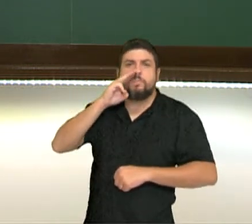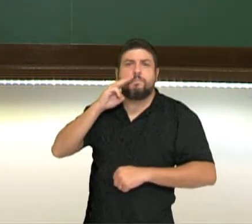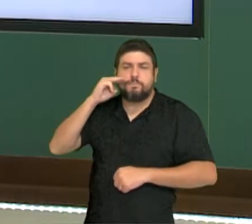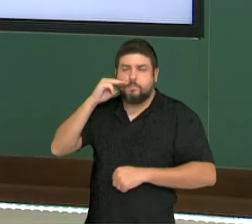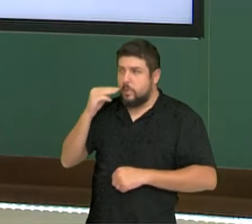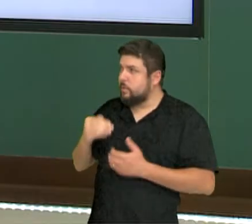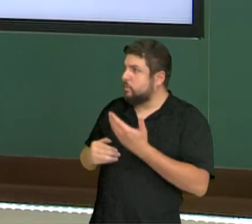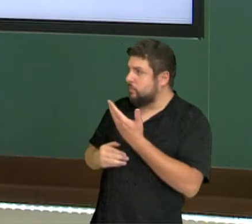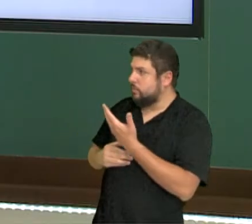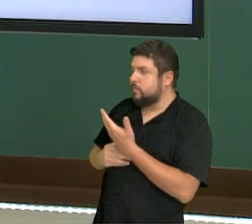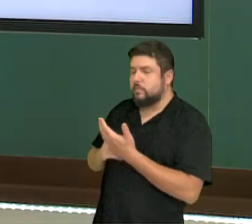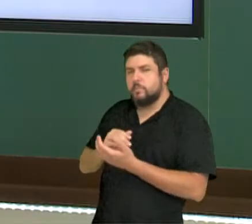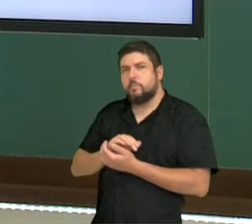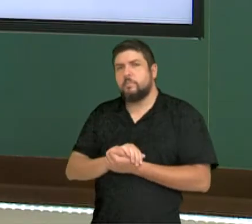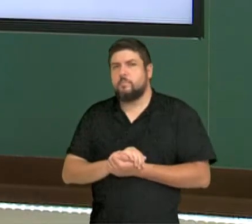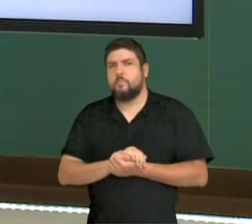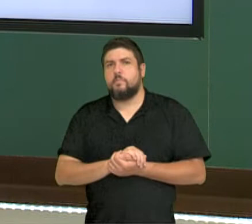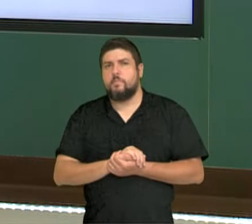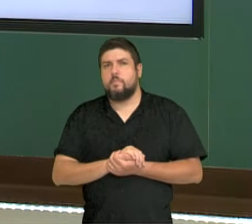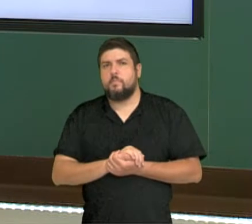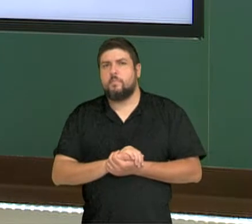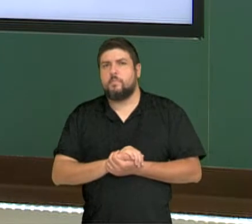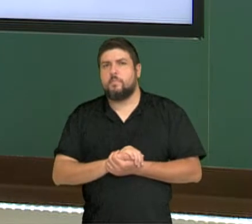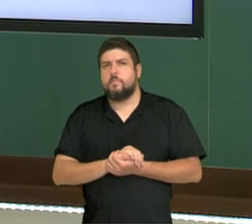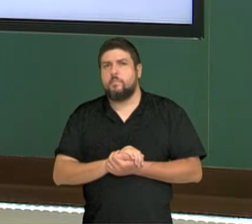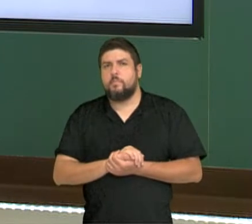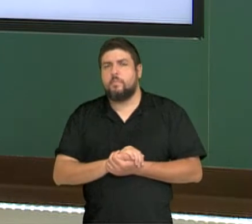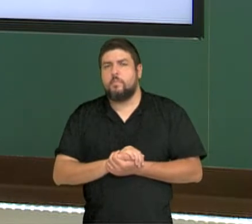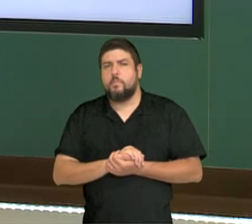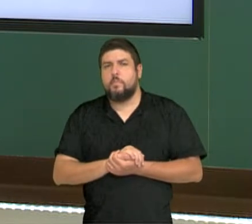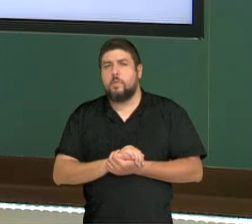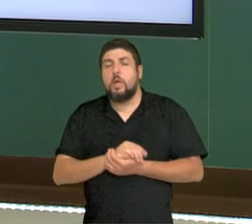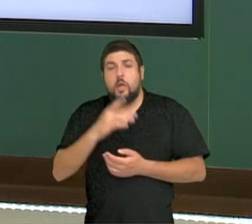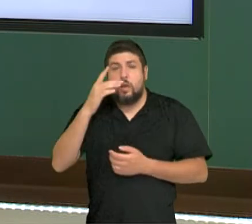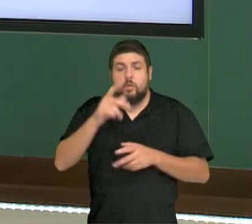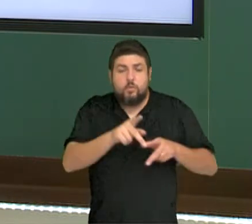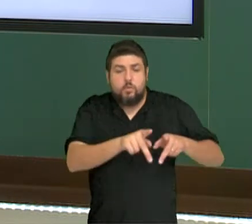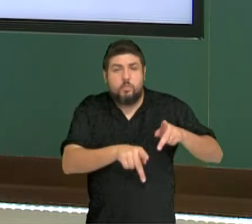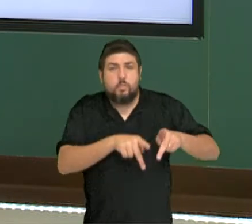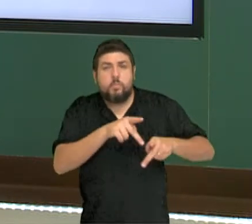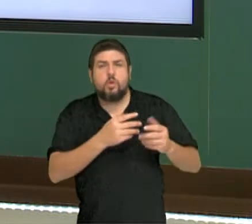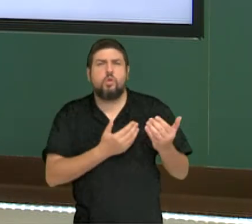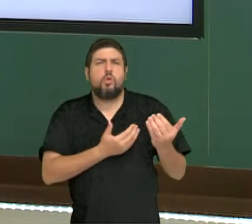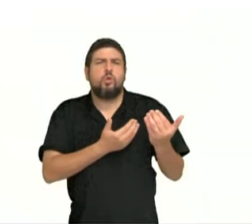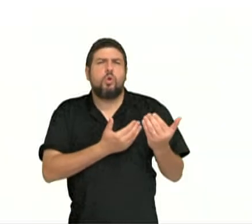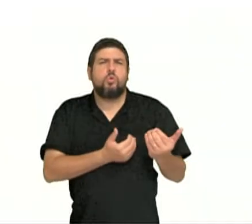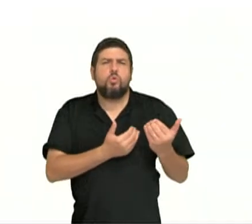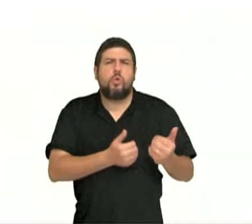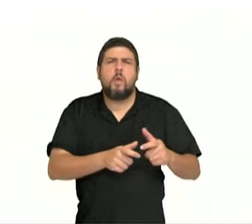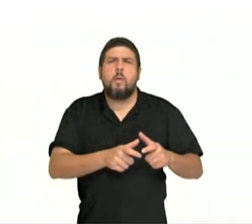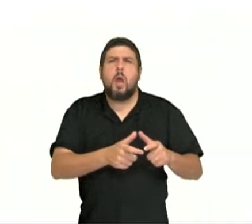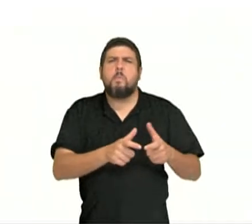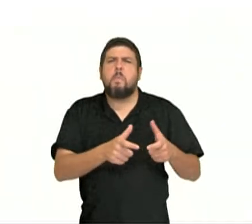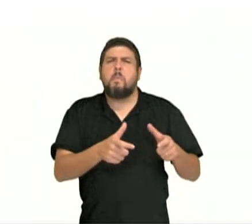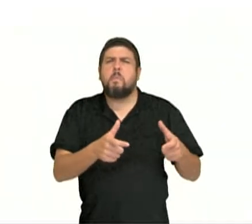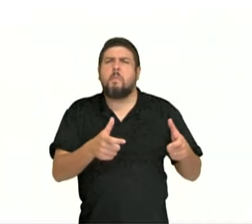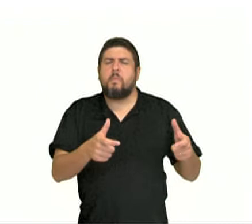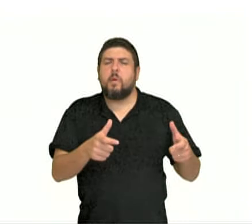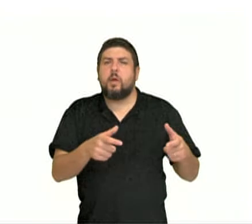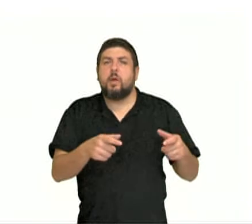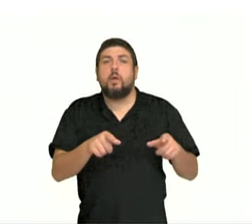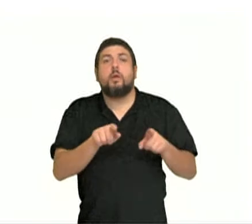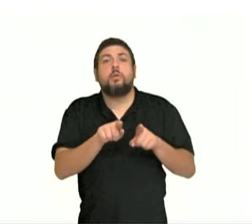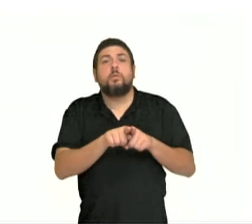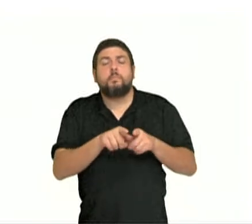tá segunda teoria reformista uma população jovem e numerosa em virtude das elevadas taxas de